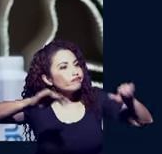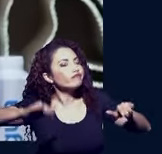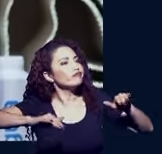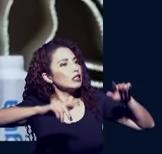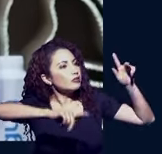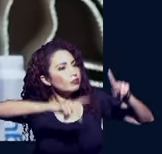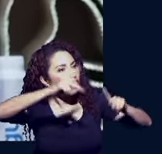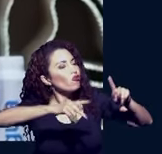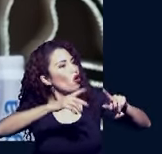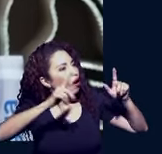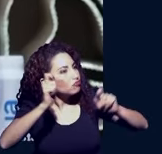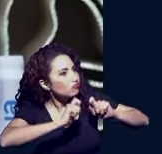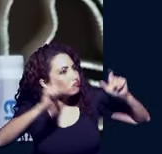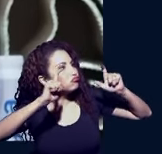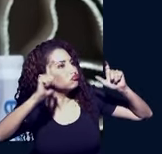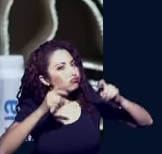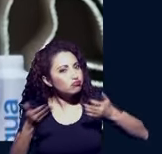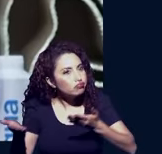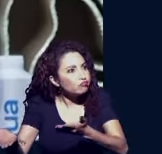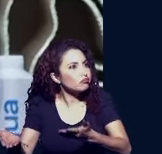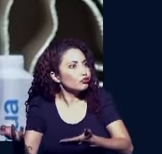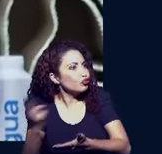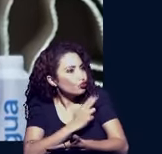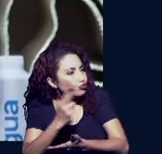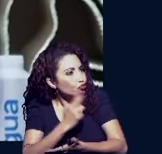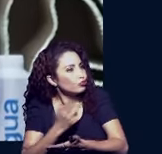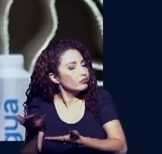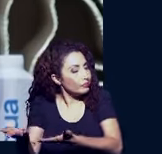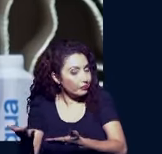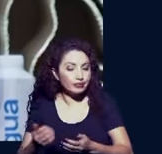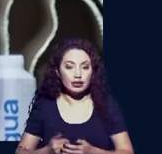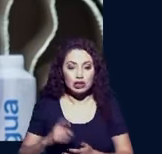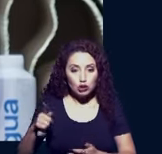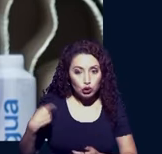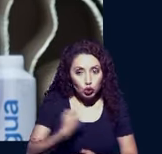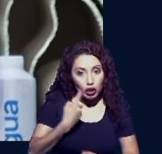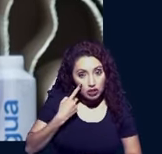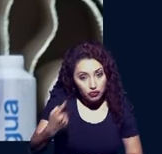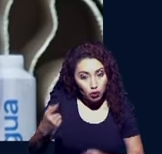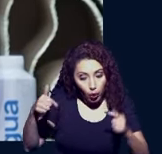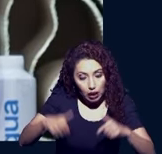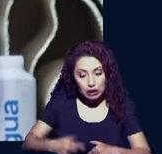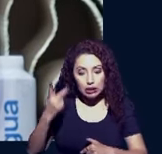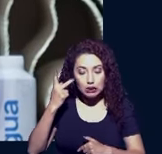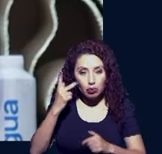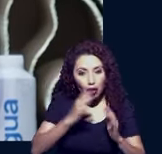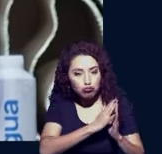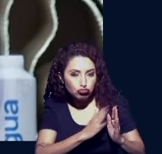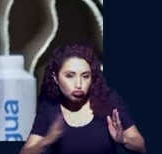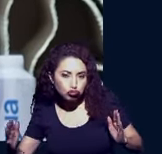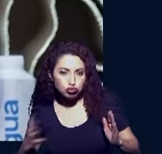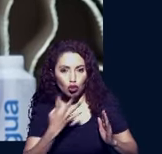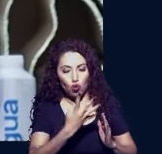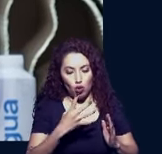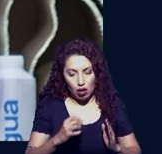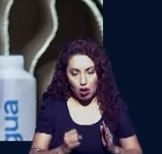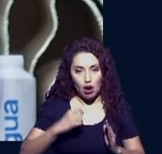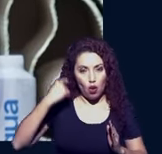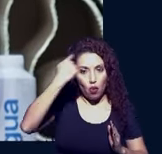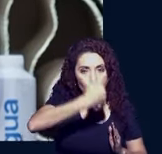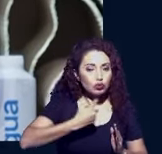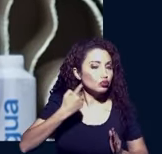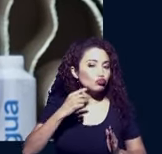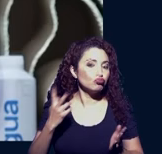urgências nós acabamos de assistir aqui em São Paulo Tarcísio nas últimas horas nas últimas 48 horas direta amente